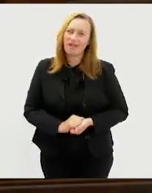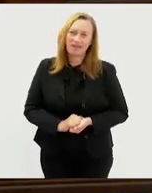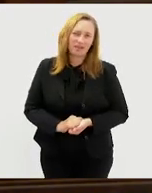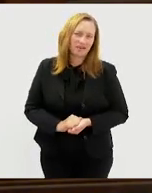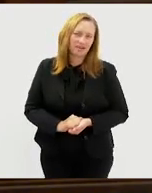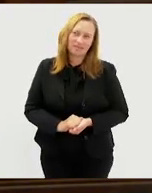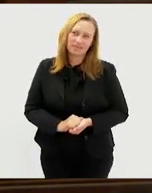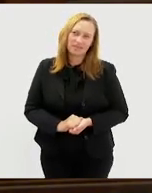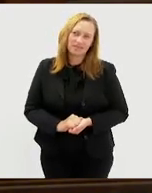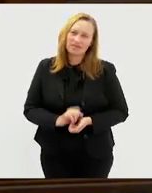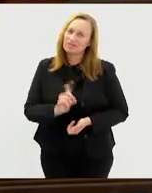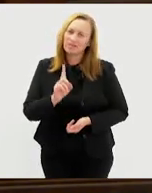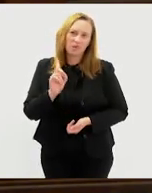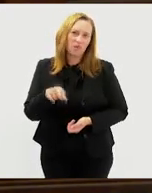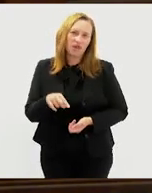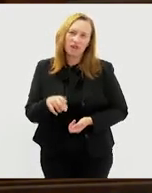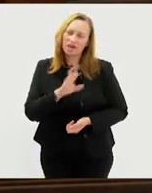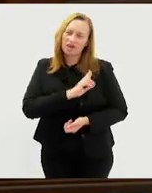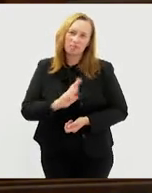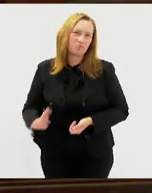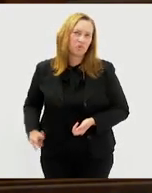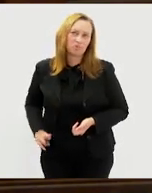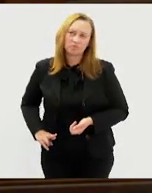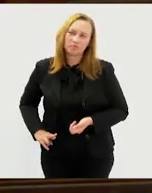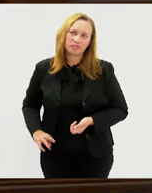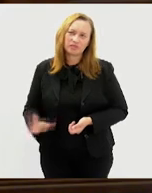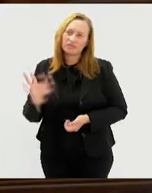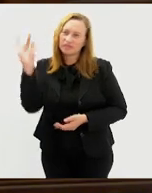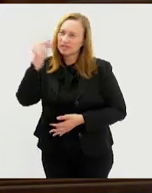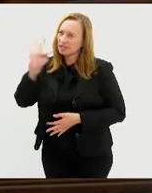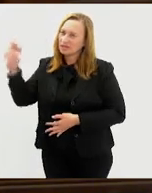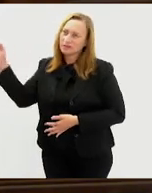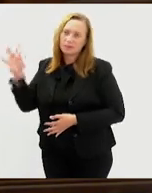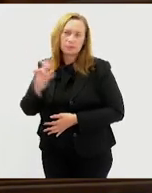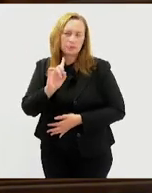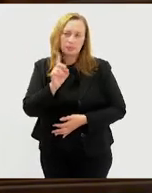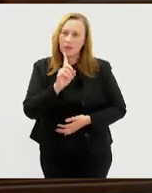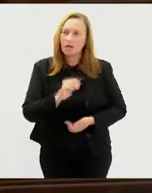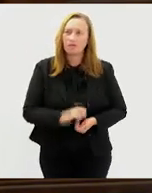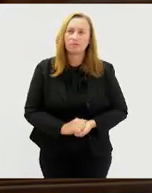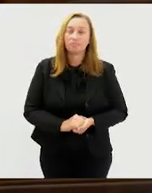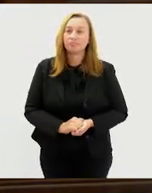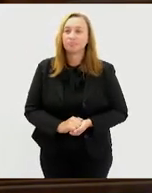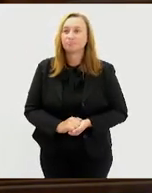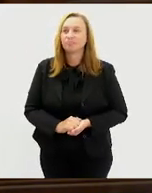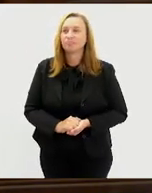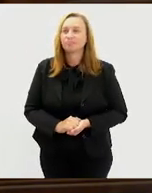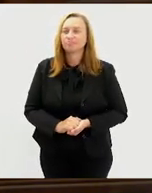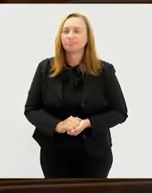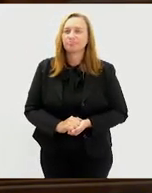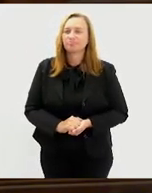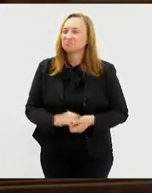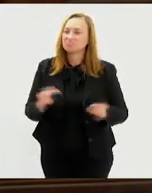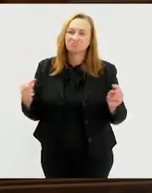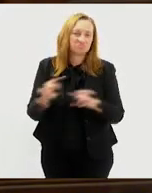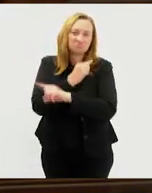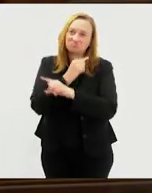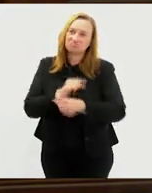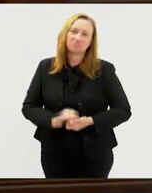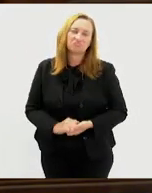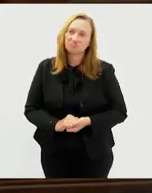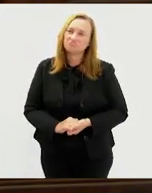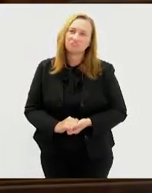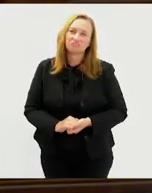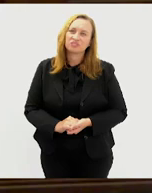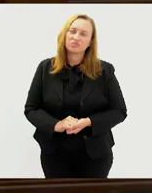República Federativa na verdade a gente tem uma constituição que afirma que nós